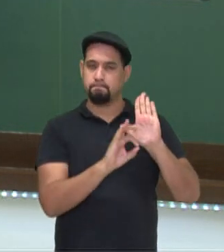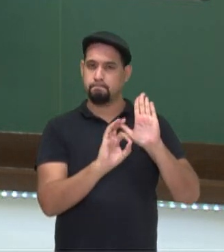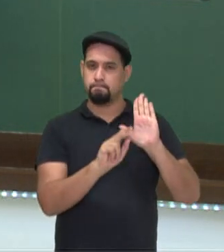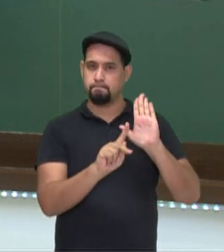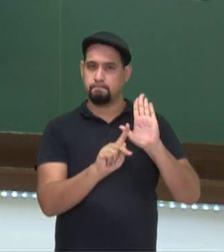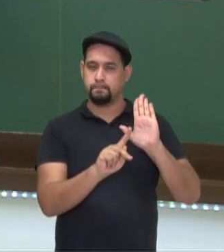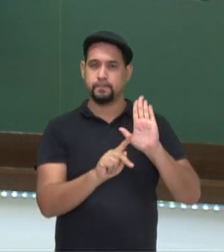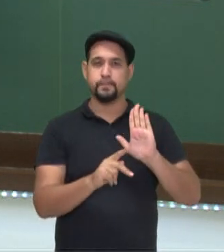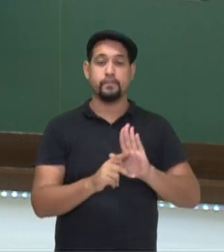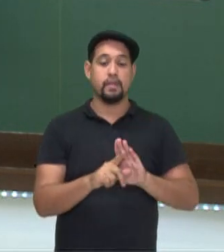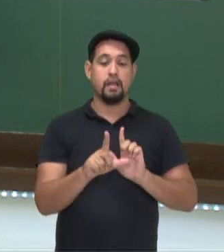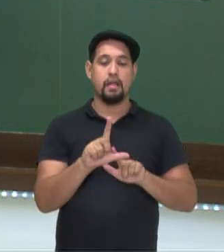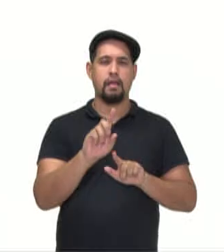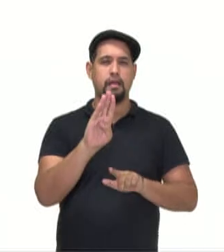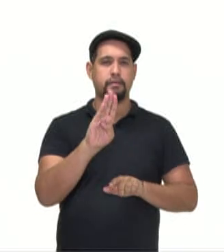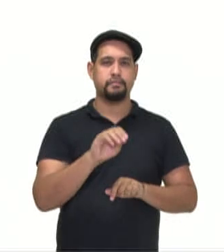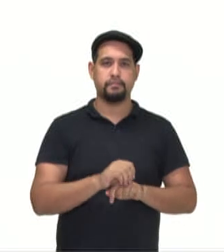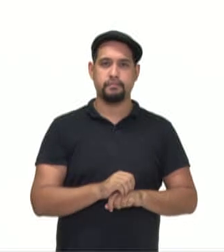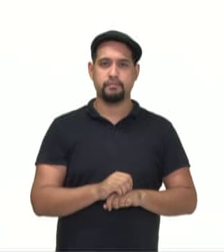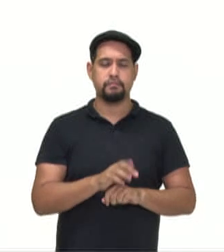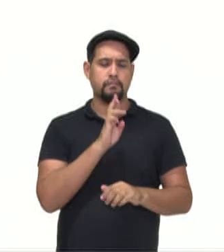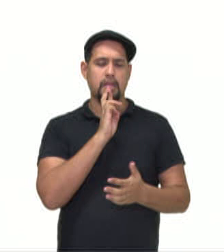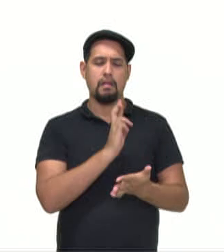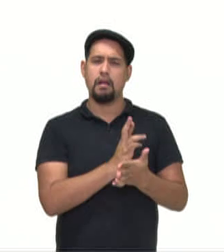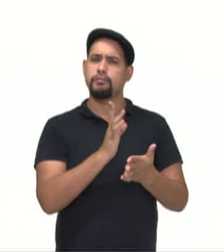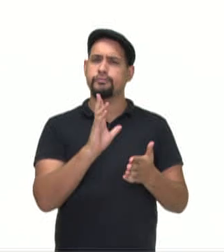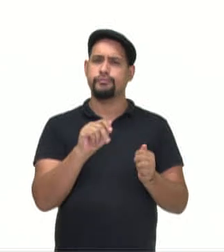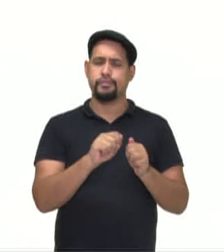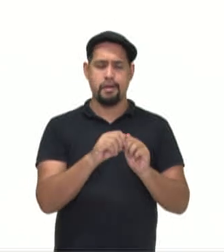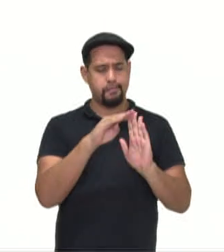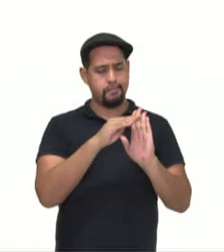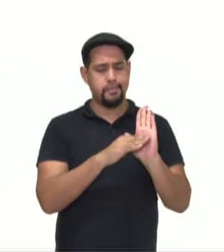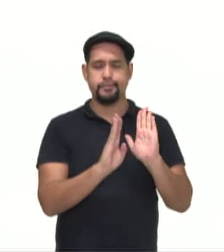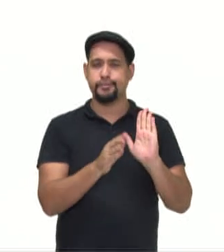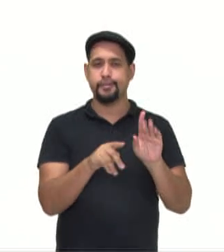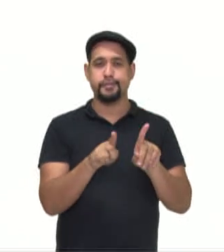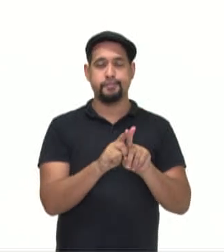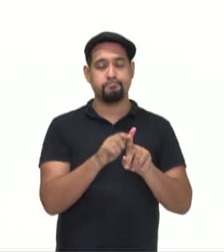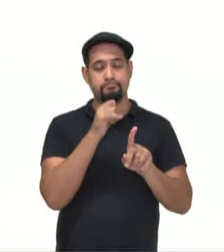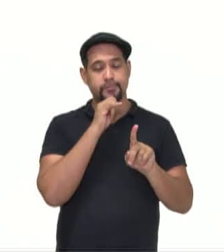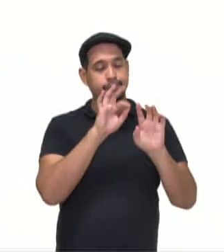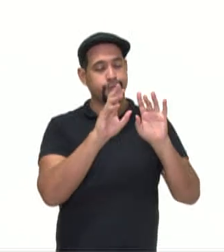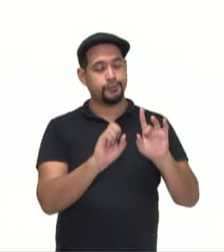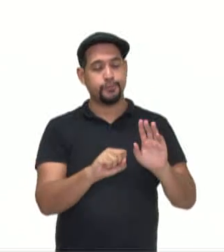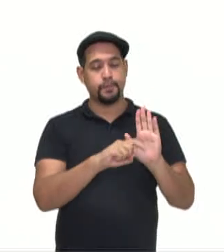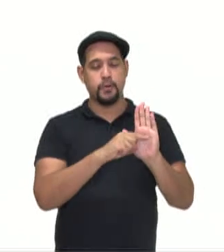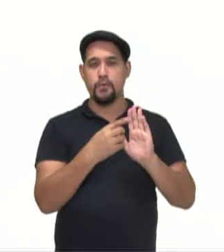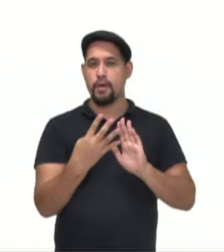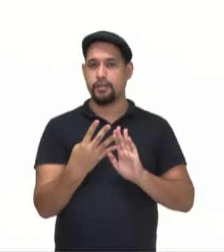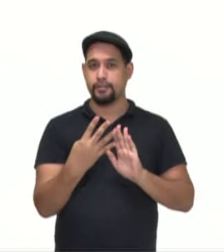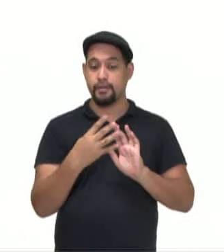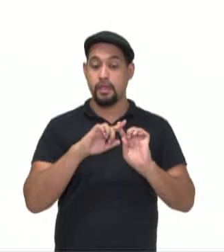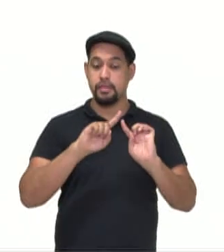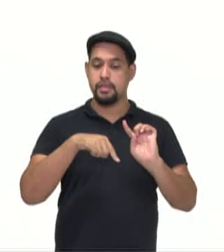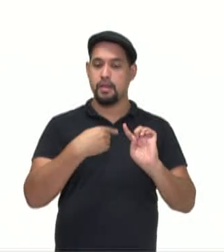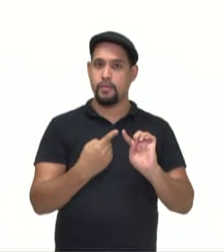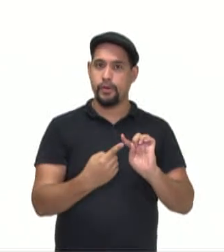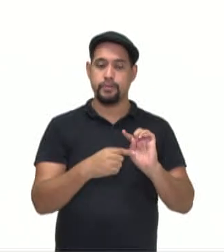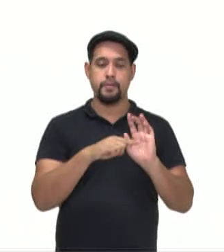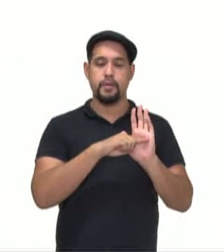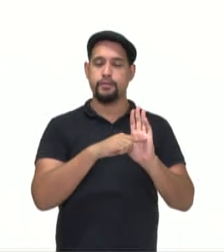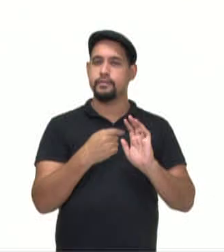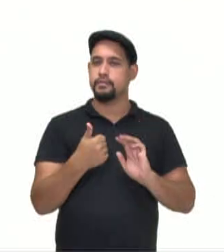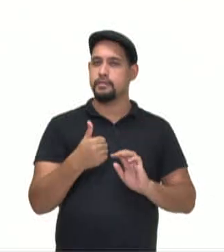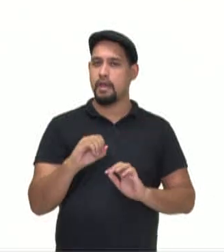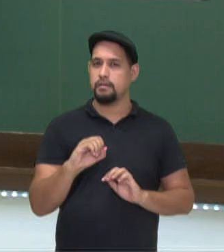bom? Letra B. Determine os resultados entregues pelo programa quando se digita o número menos 4 e depois quando se digita o número